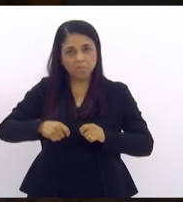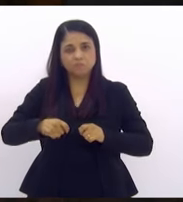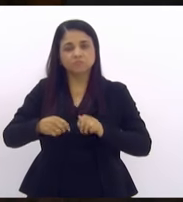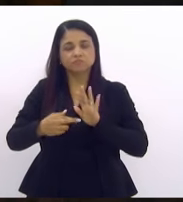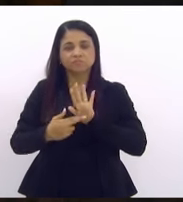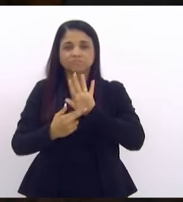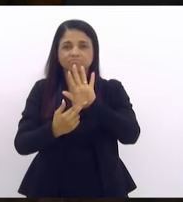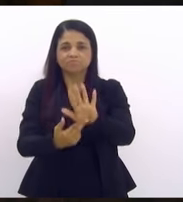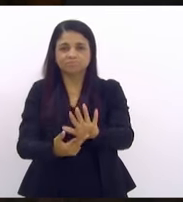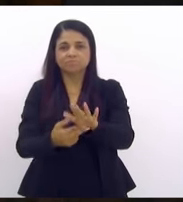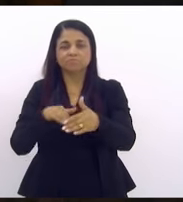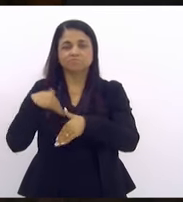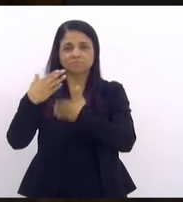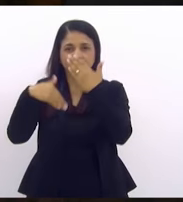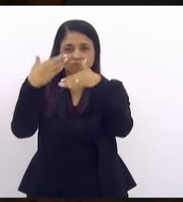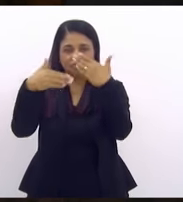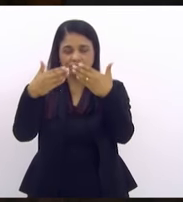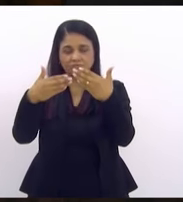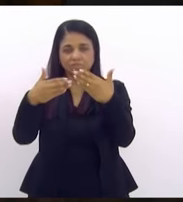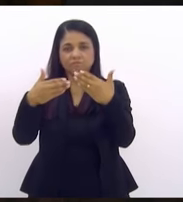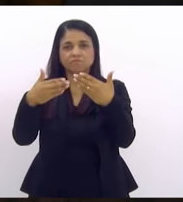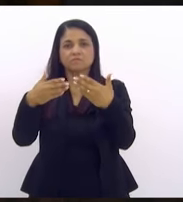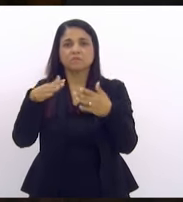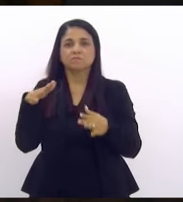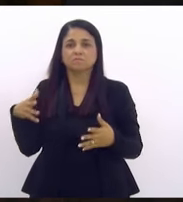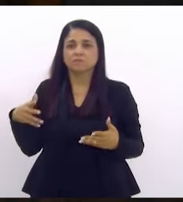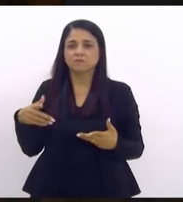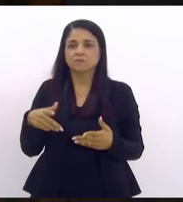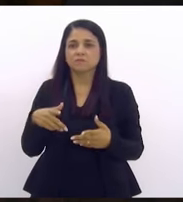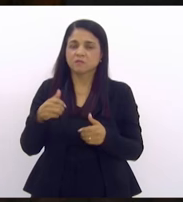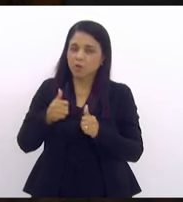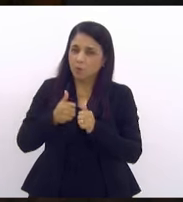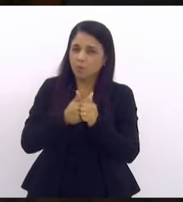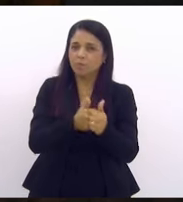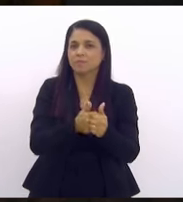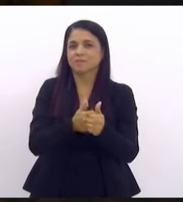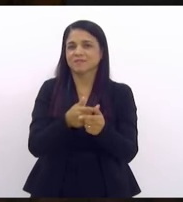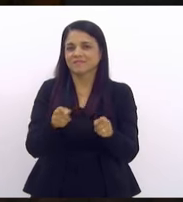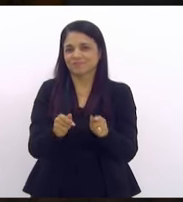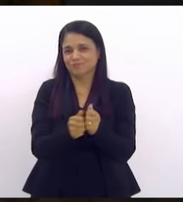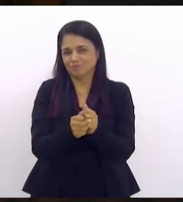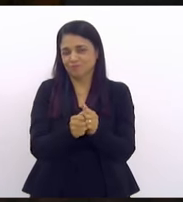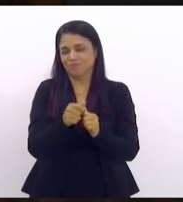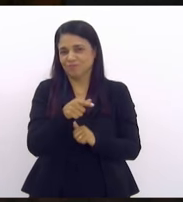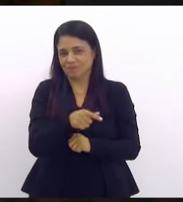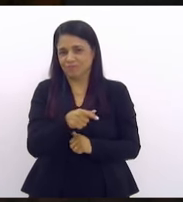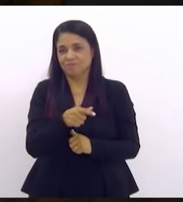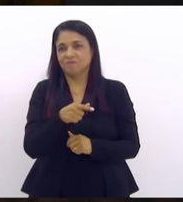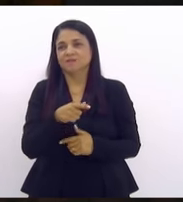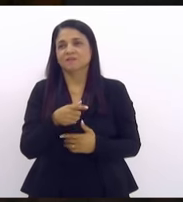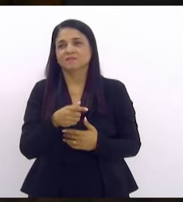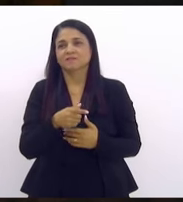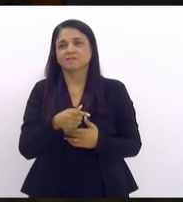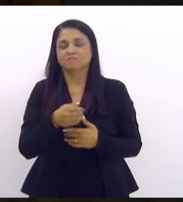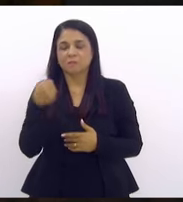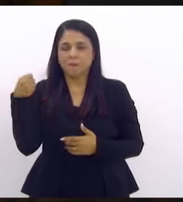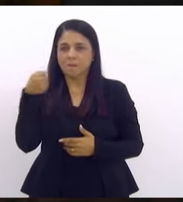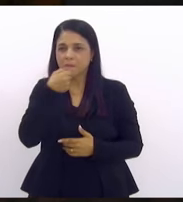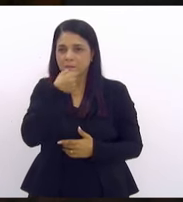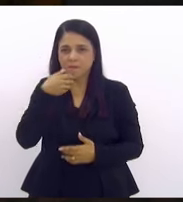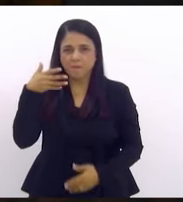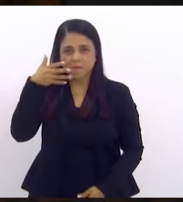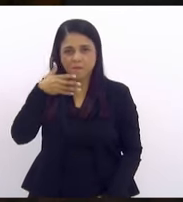apresentar e desenvolver por meio do privilégio de sua companhia para não me estender passo a palavra